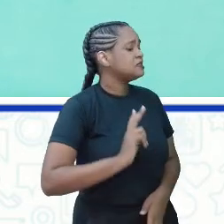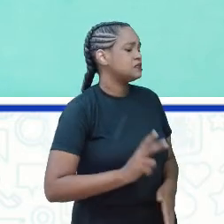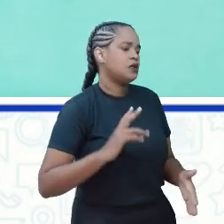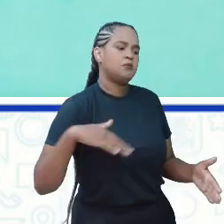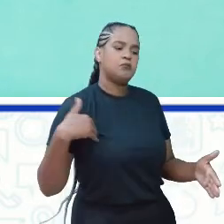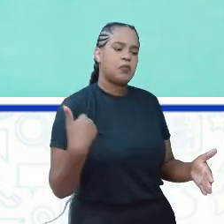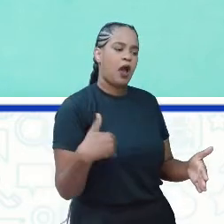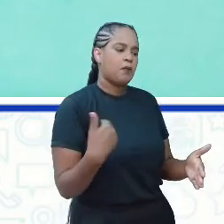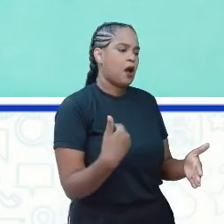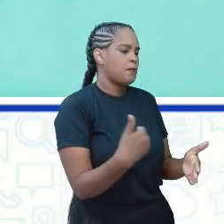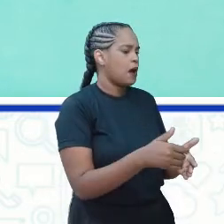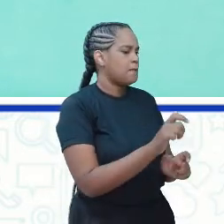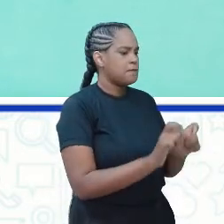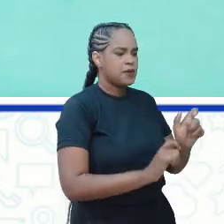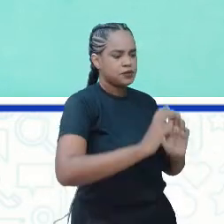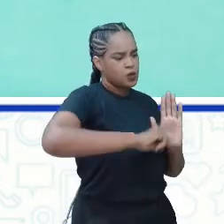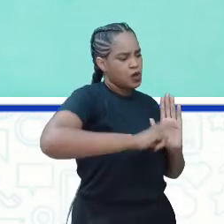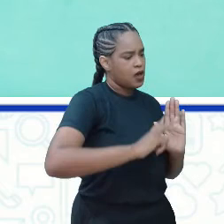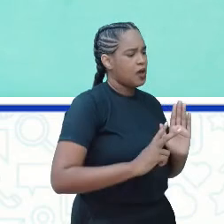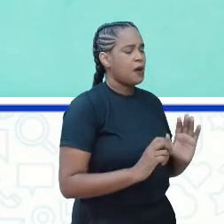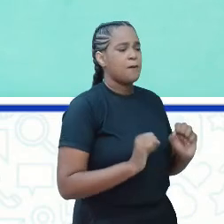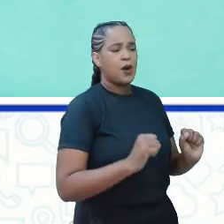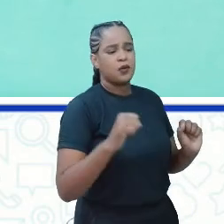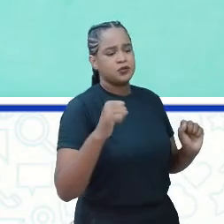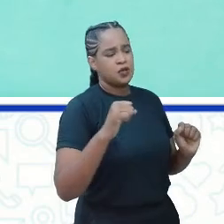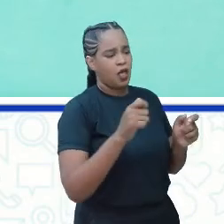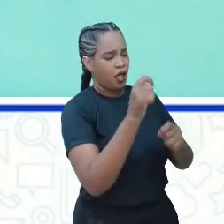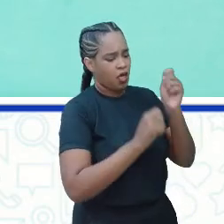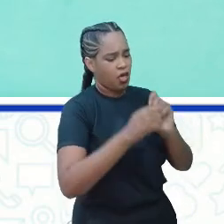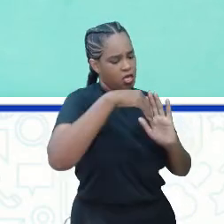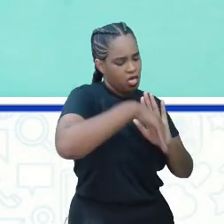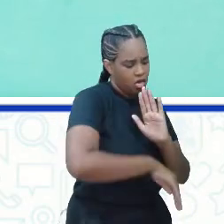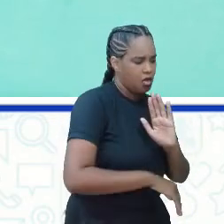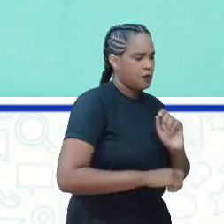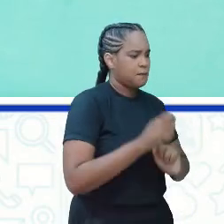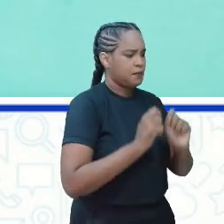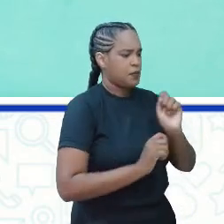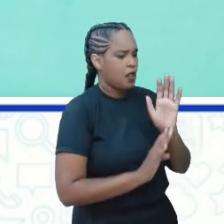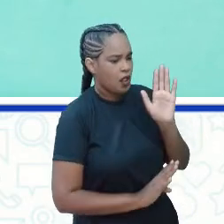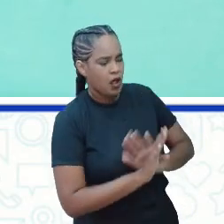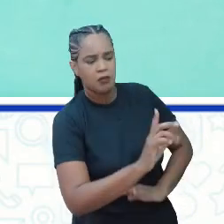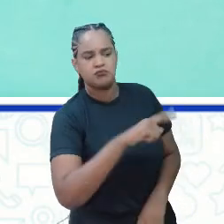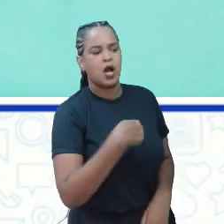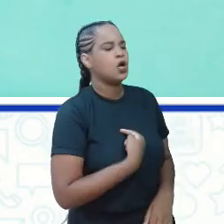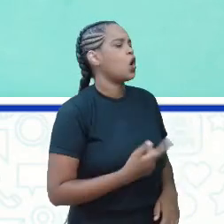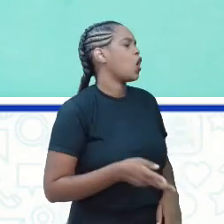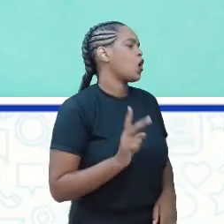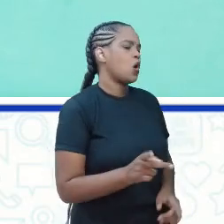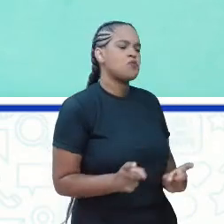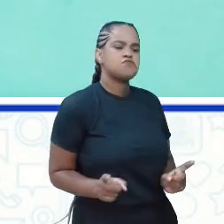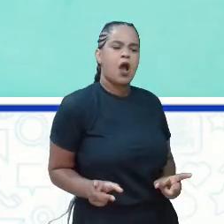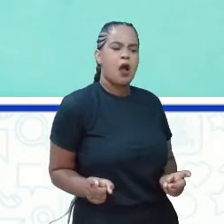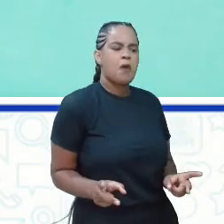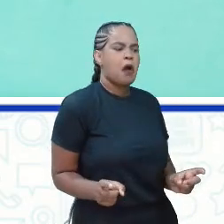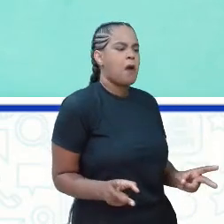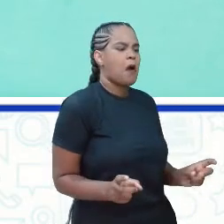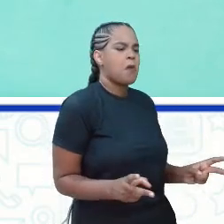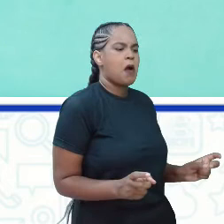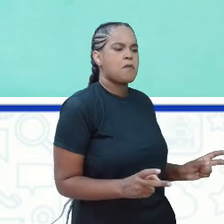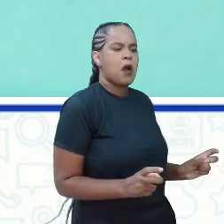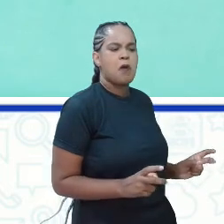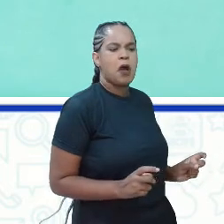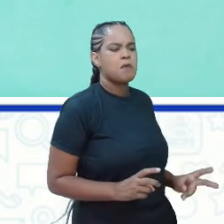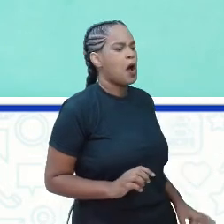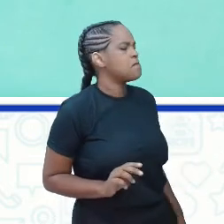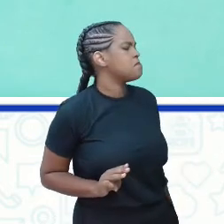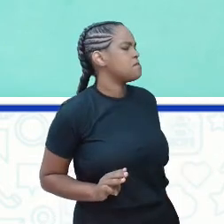longo dos anos. Entra a crise, sai crise, a gente continua vendendo milhões. Olha